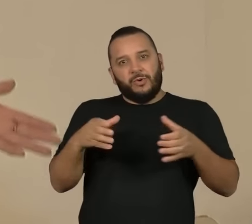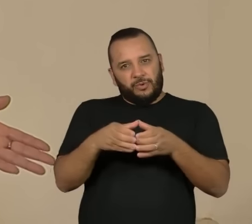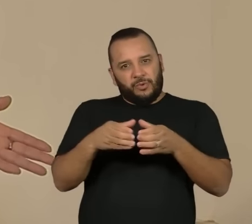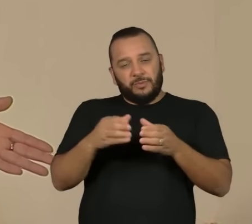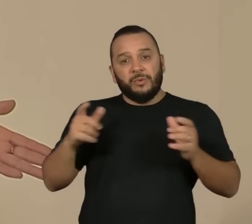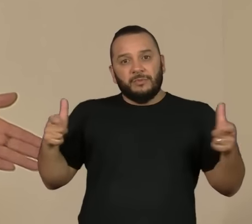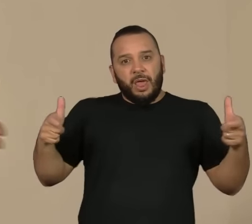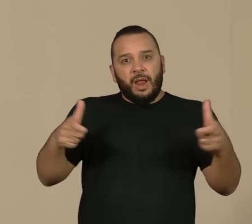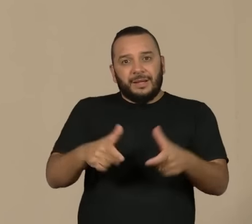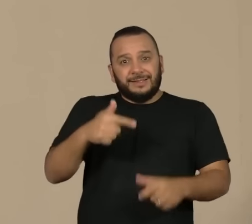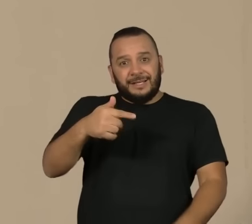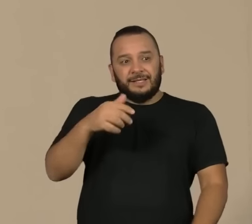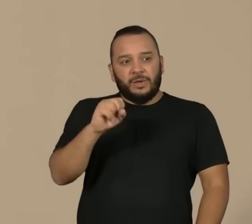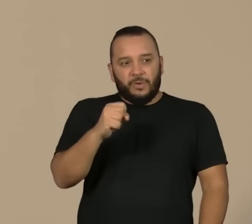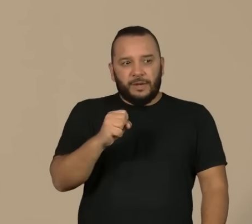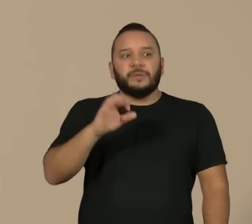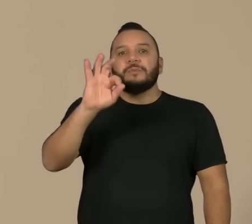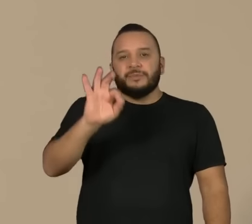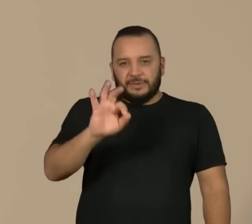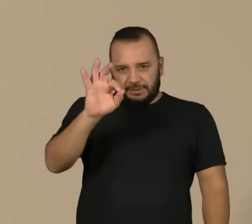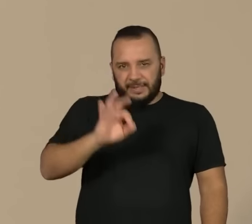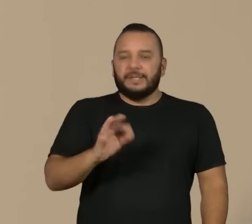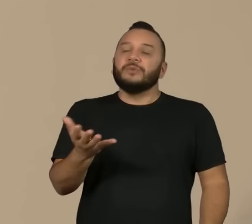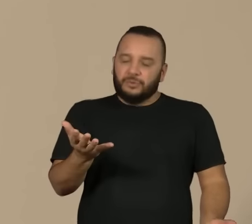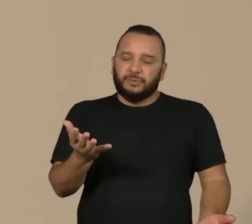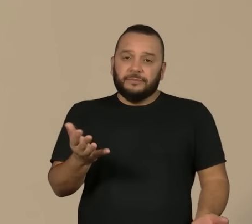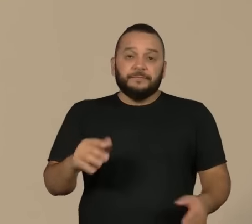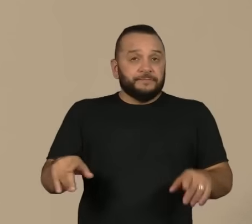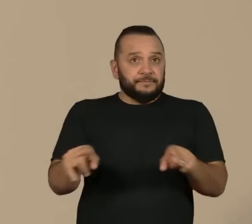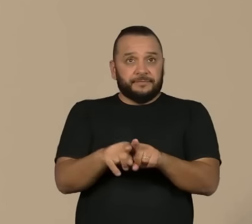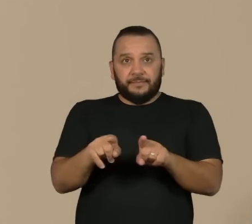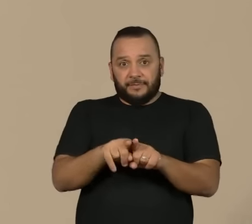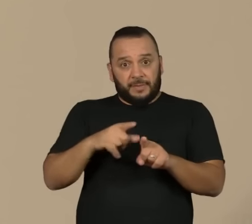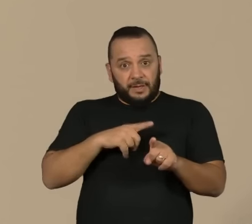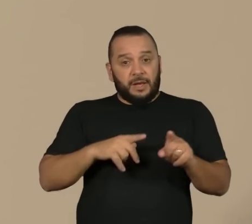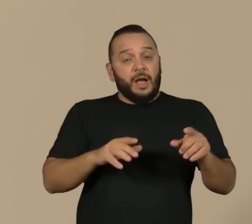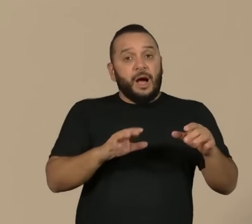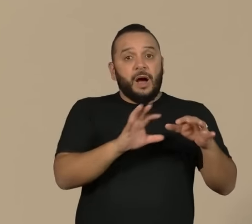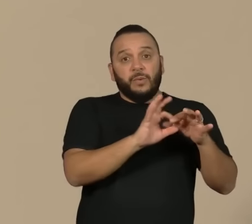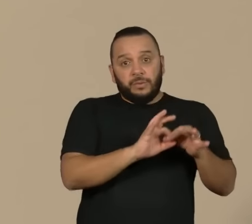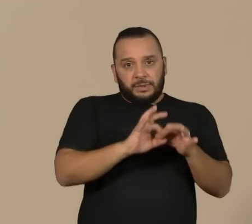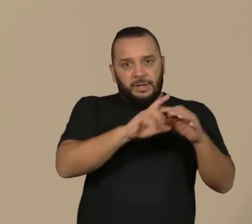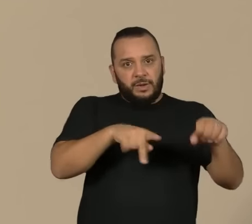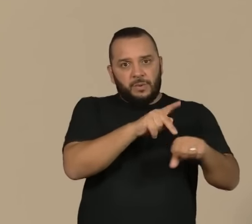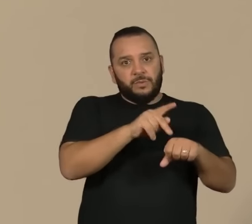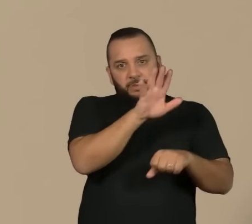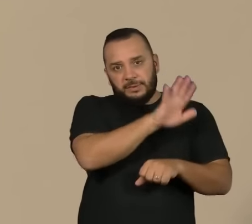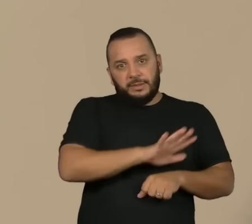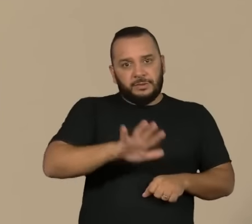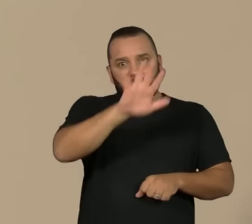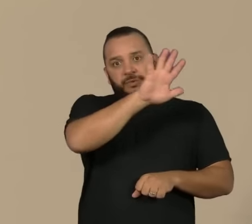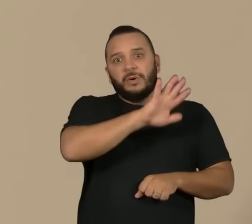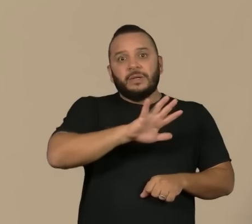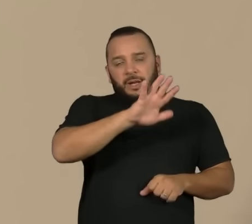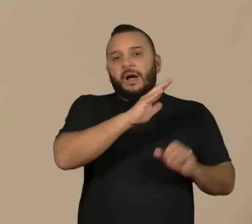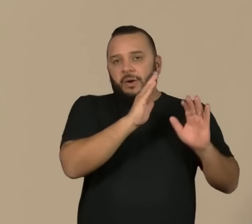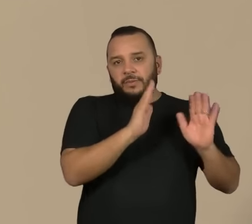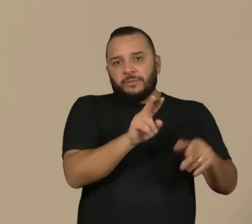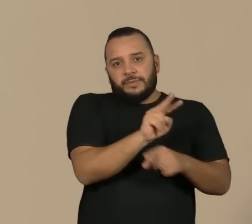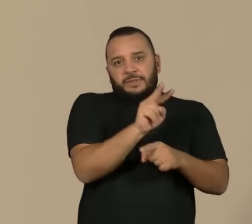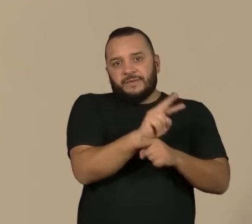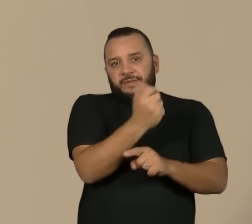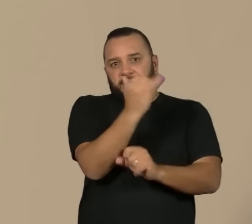de 1970 para cá. Já a IUCN, a União Internacional para a Conservação da Natureza, diz